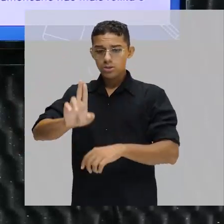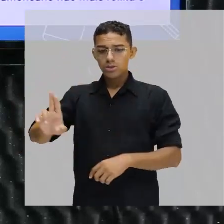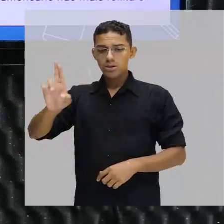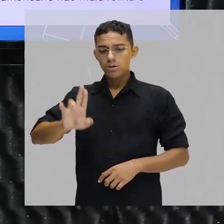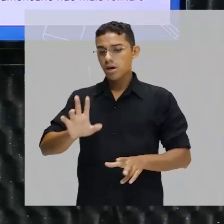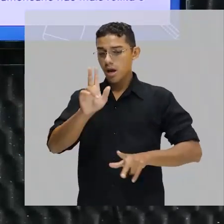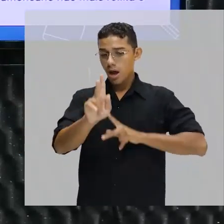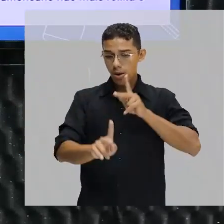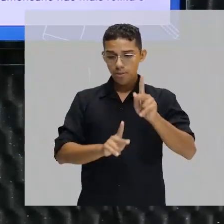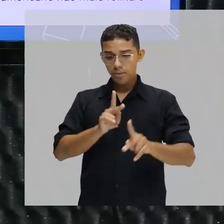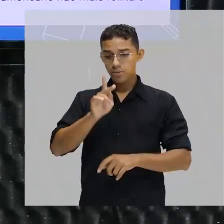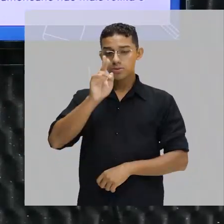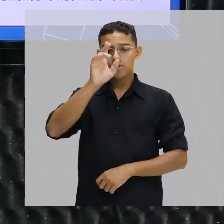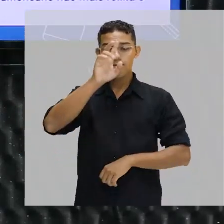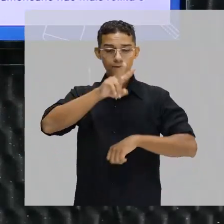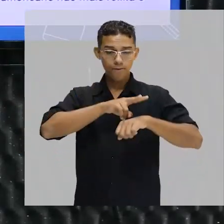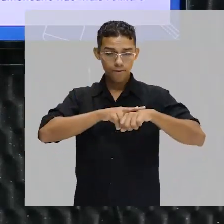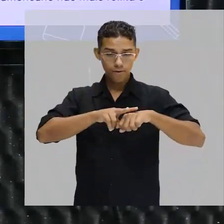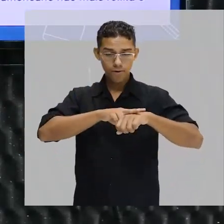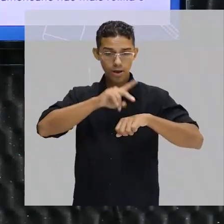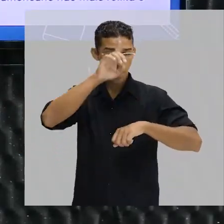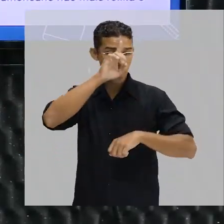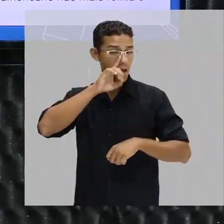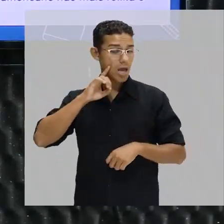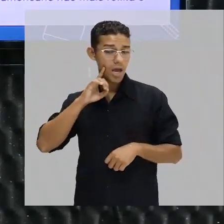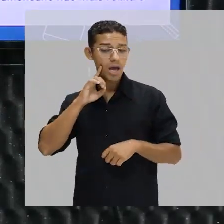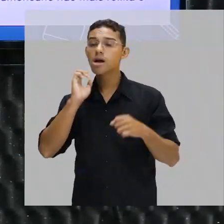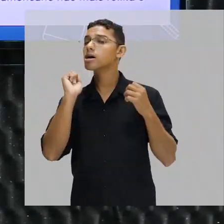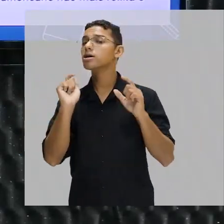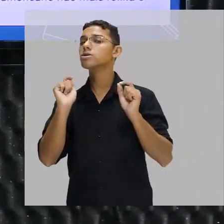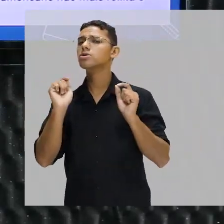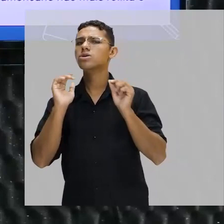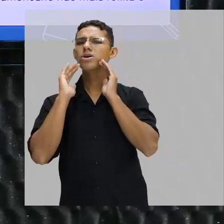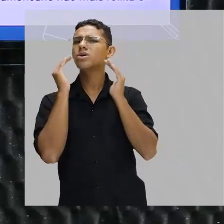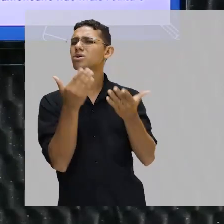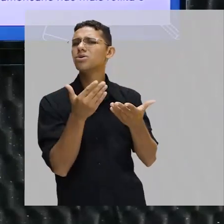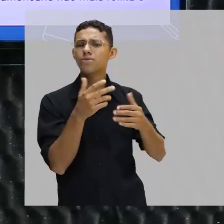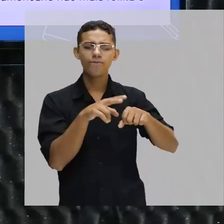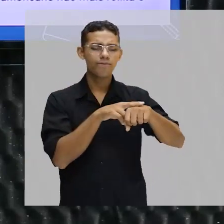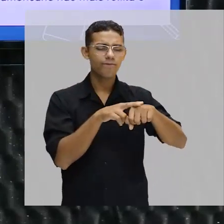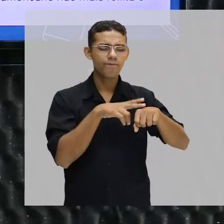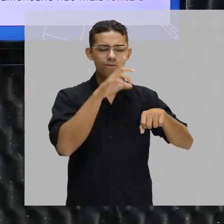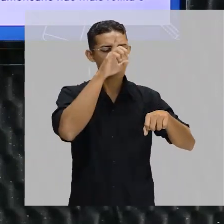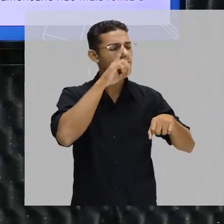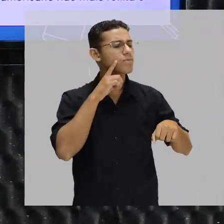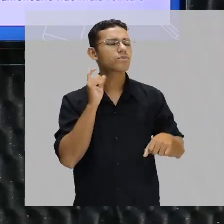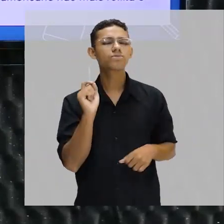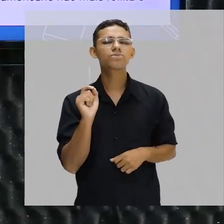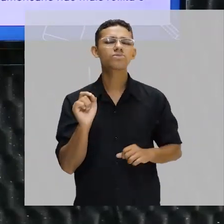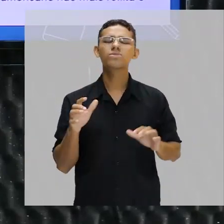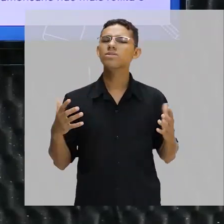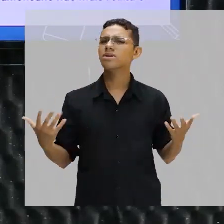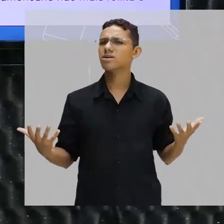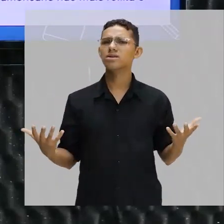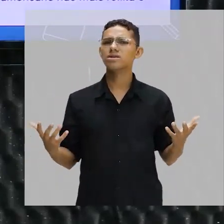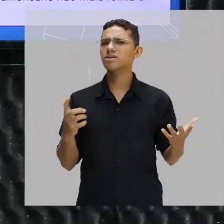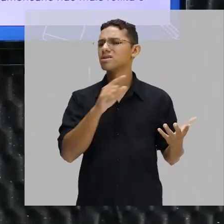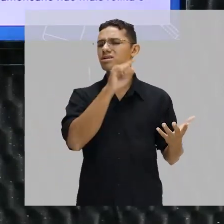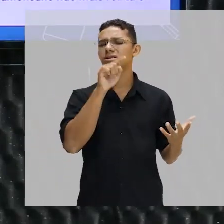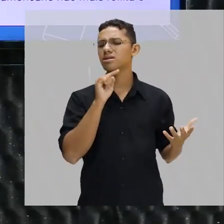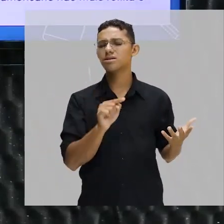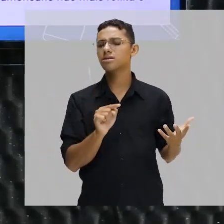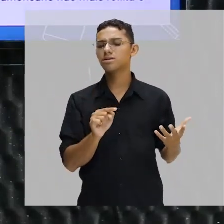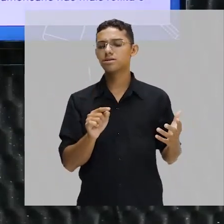a população verde e amarela. Quando eu falo população verde e amarela, claramente eu estou me referindo a quê? A